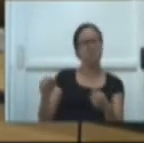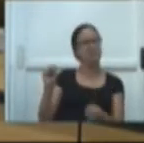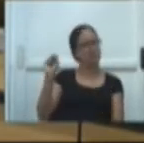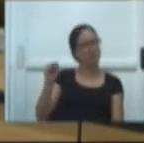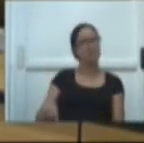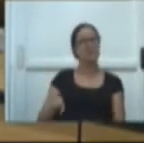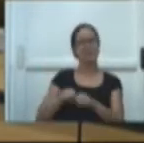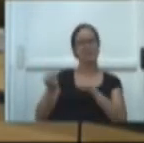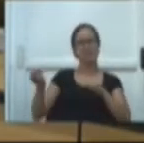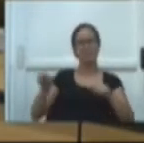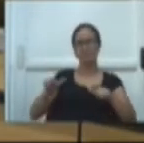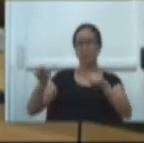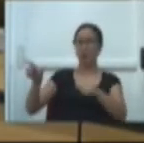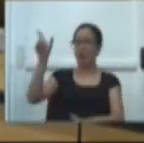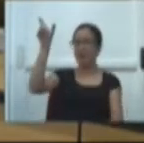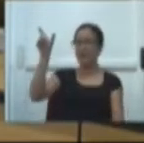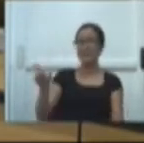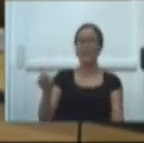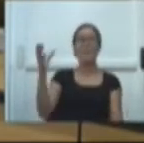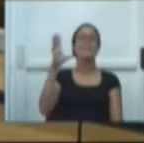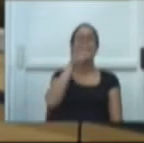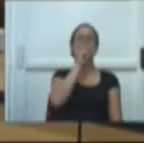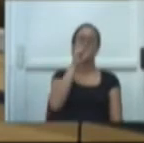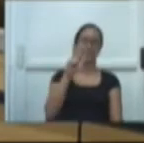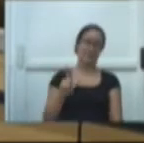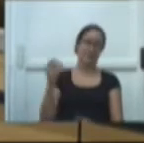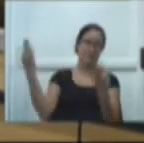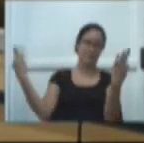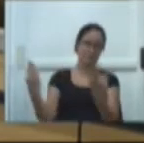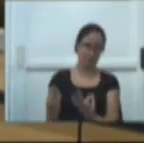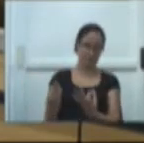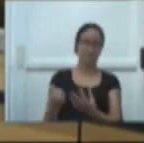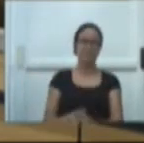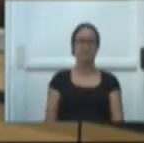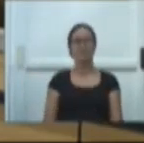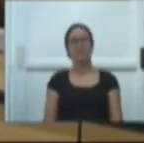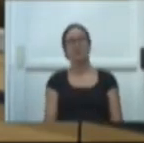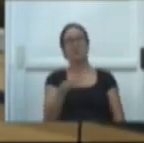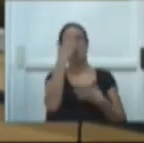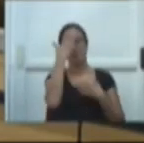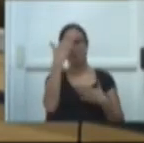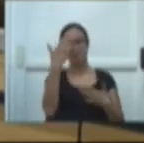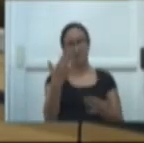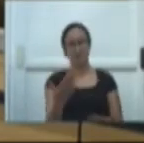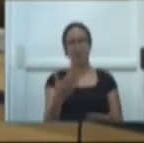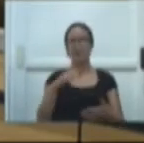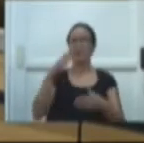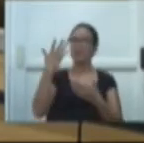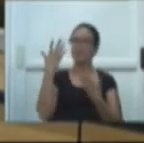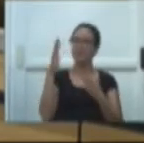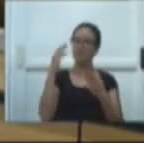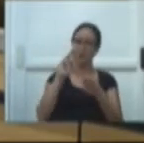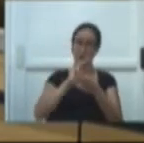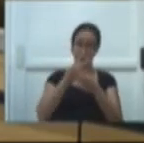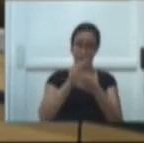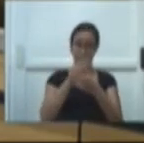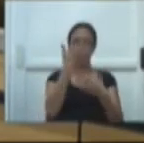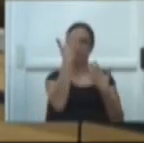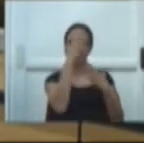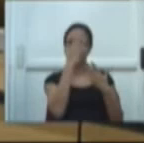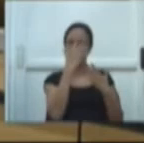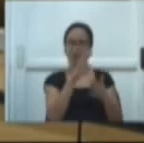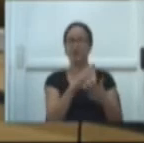data. Despeço-me parabenizando a Câmara Municipal de Limeira por esta homenagem, em particular